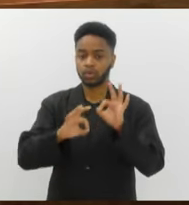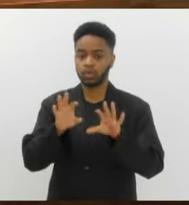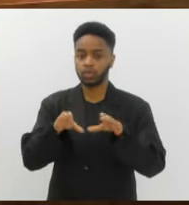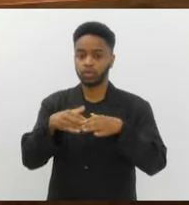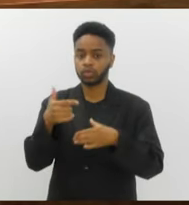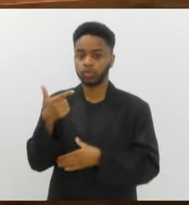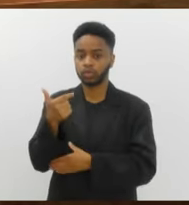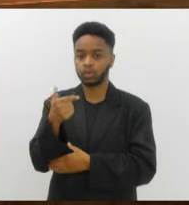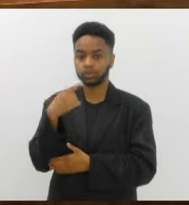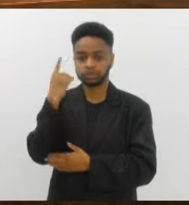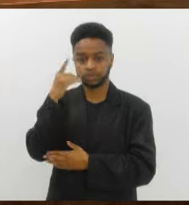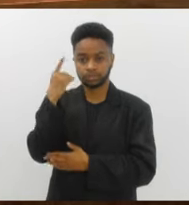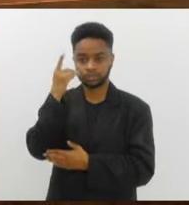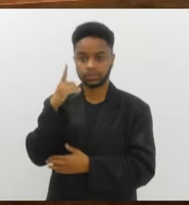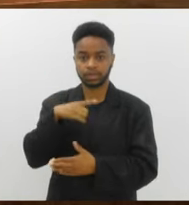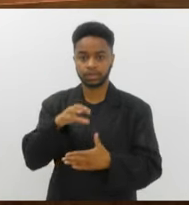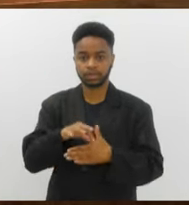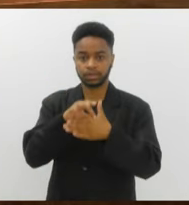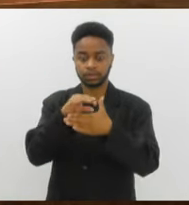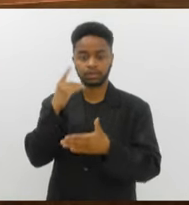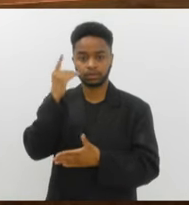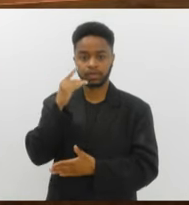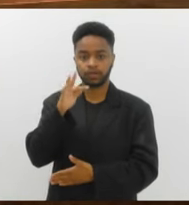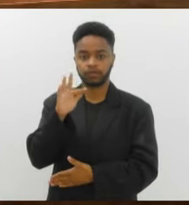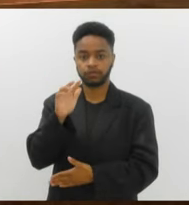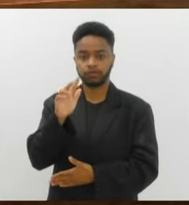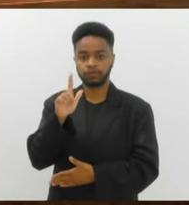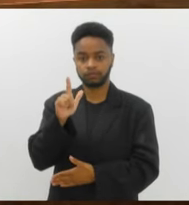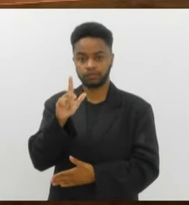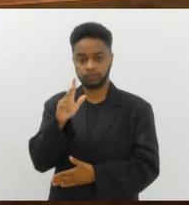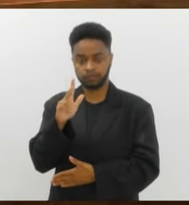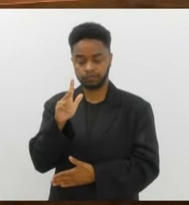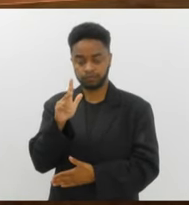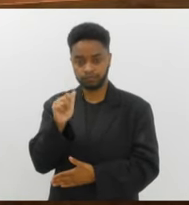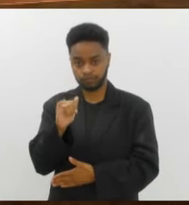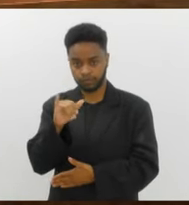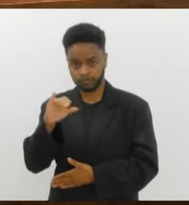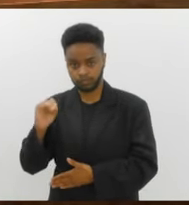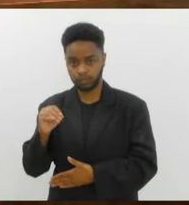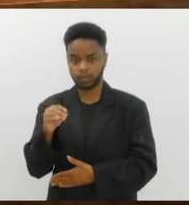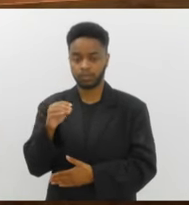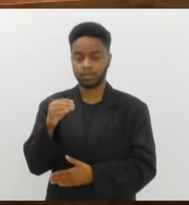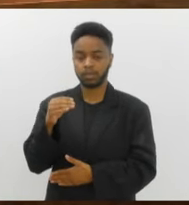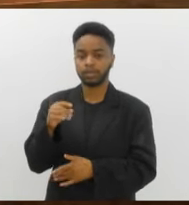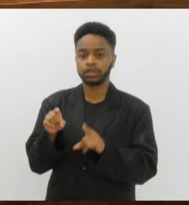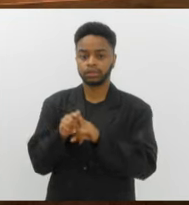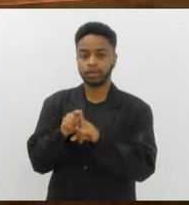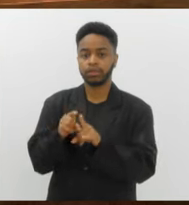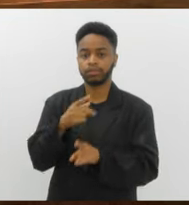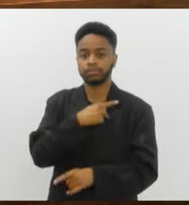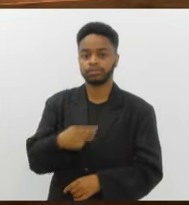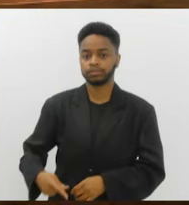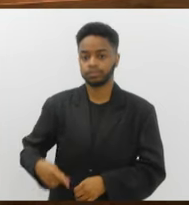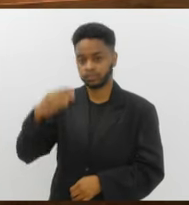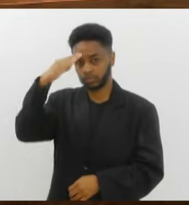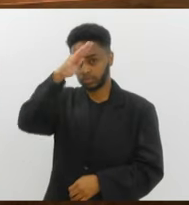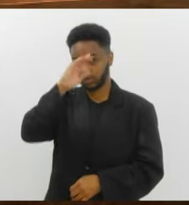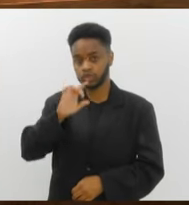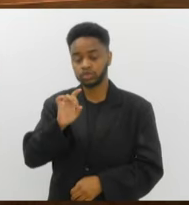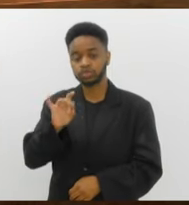deputados liderados pelo senador Flávio Bolsonaro, pelo presidente Bolsonaro, e agora nós temos aí o nosso partido, só o PL,